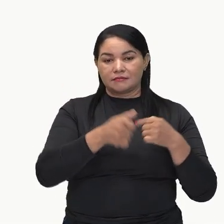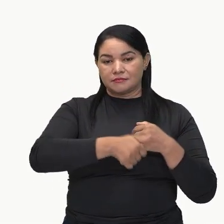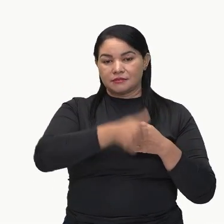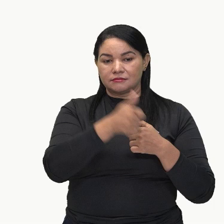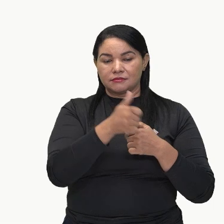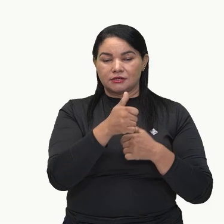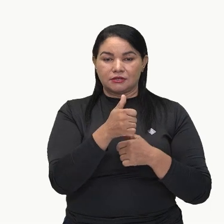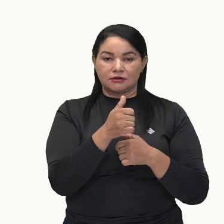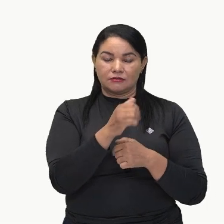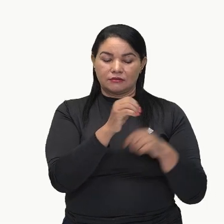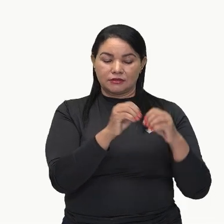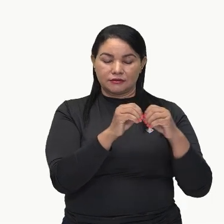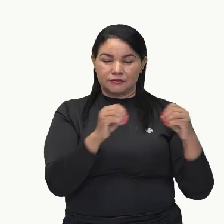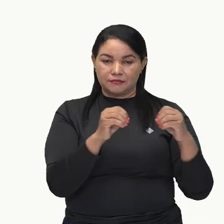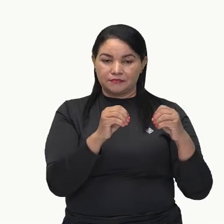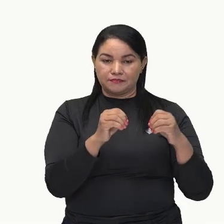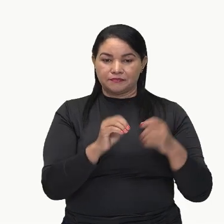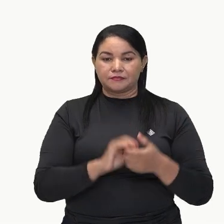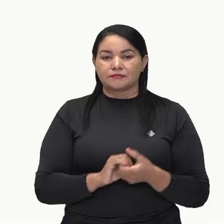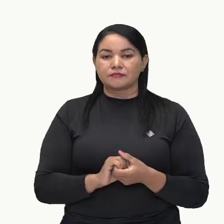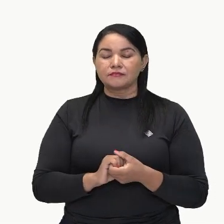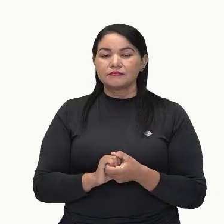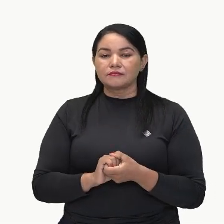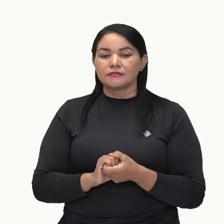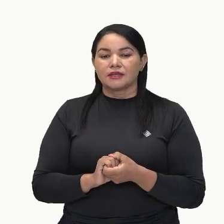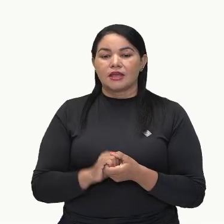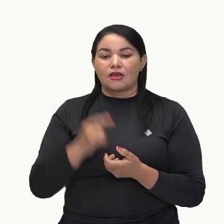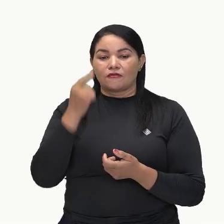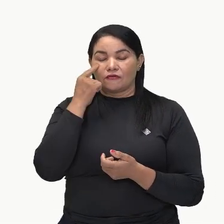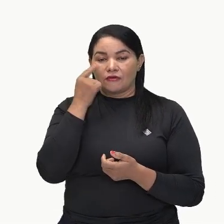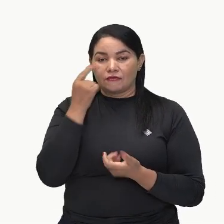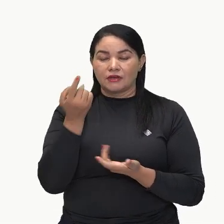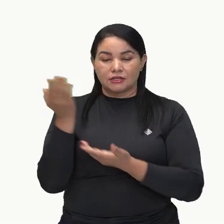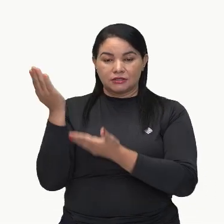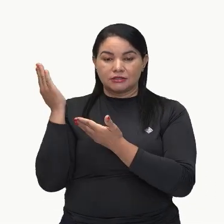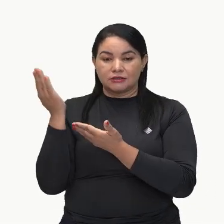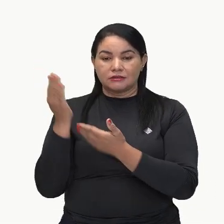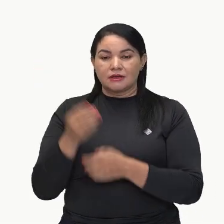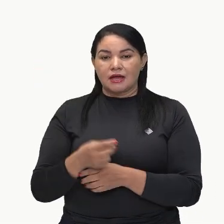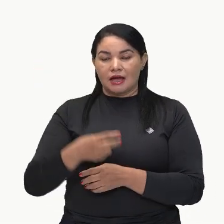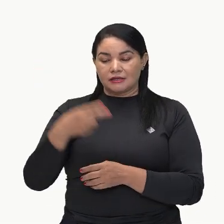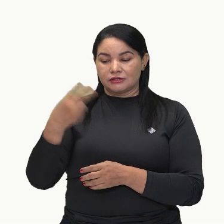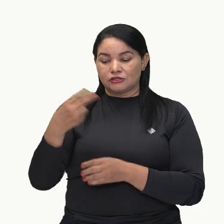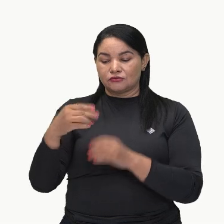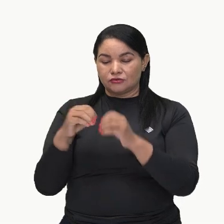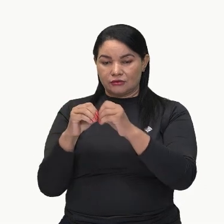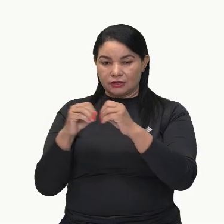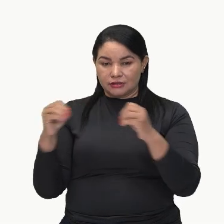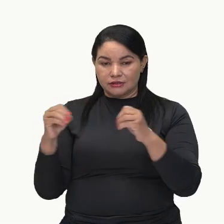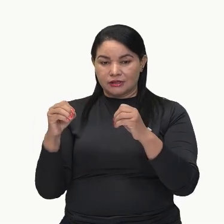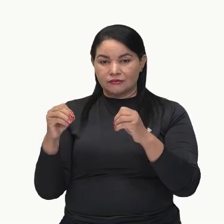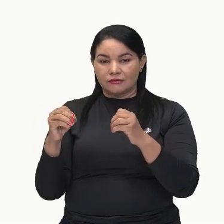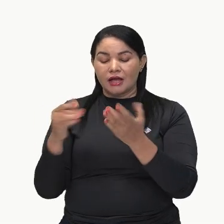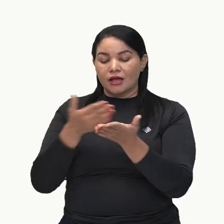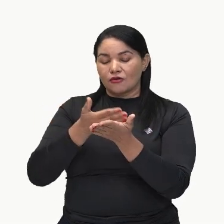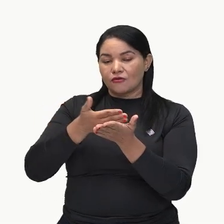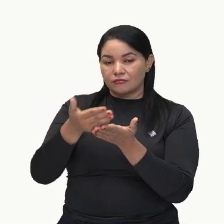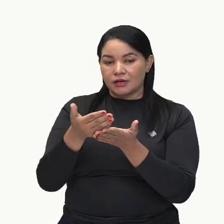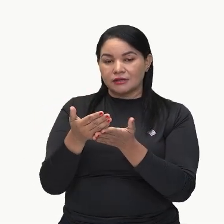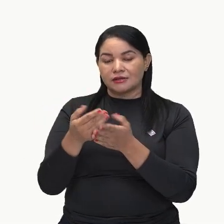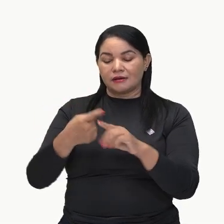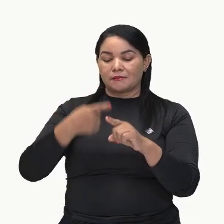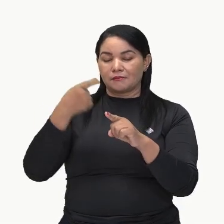sem agasalho. E notem que essa segunda oração é iniciada pela conjunção porque,